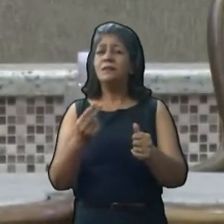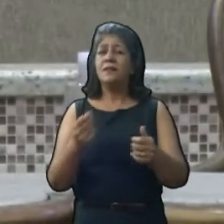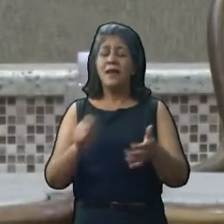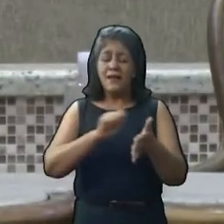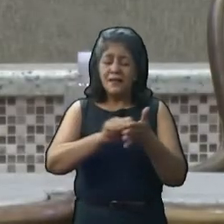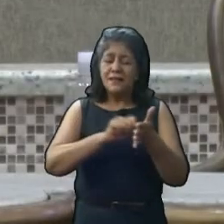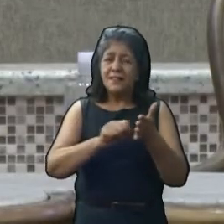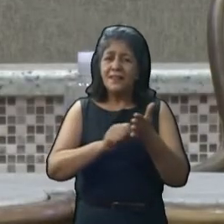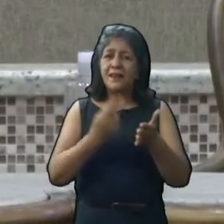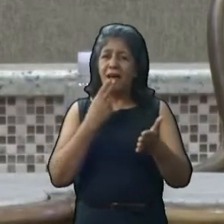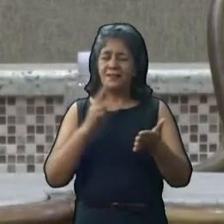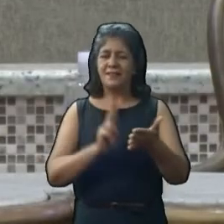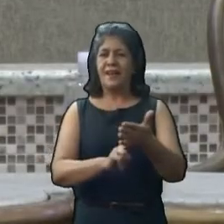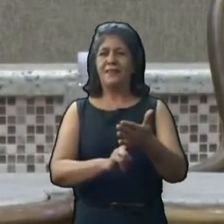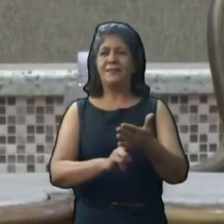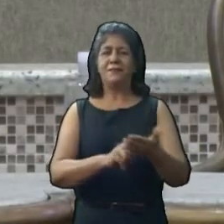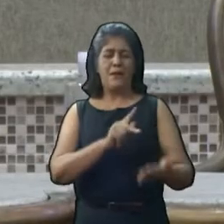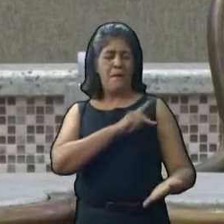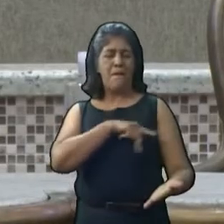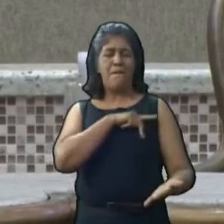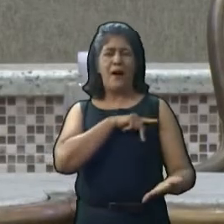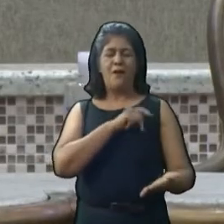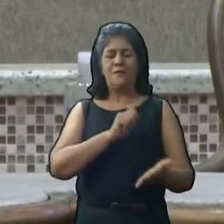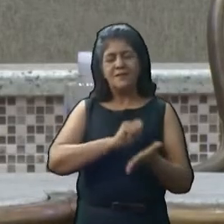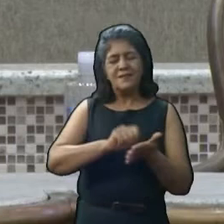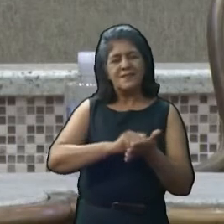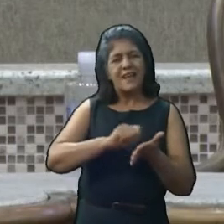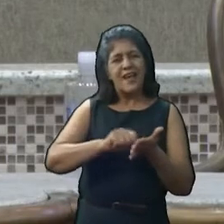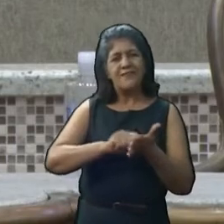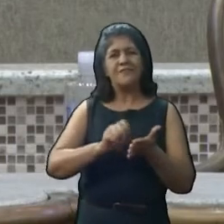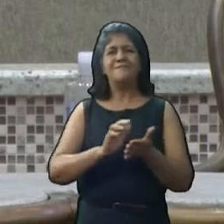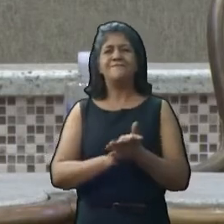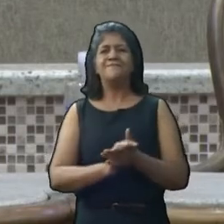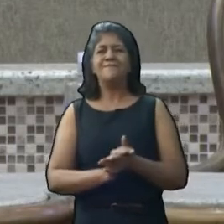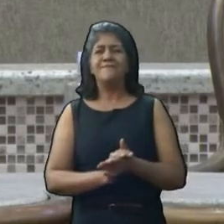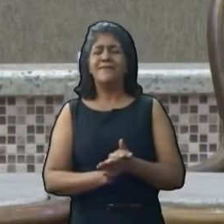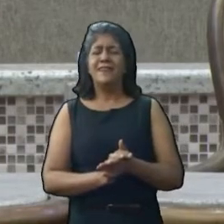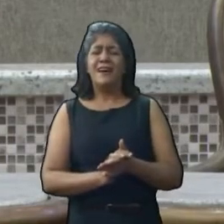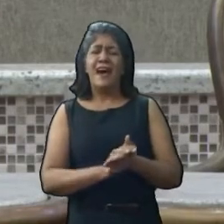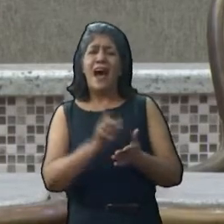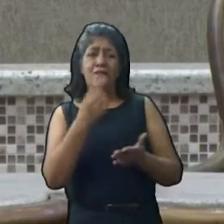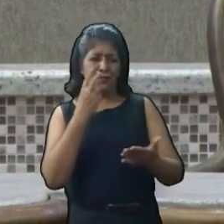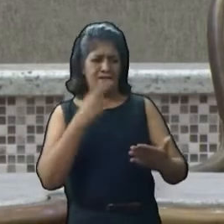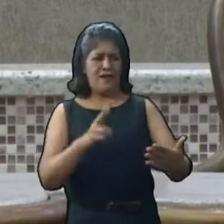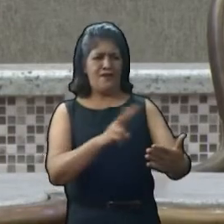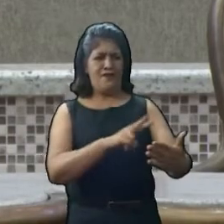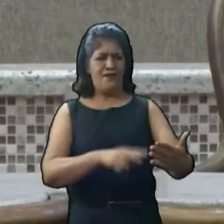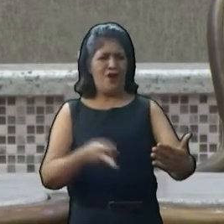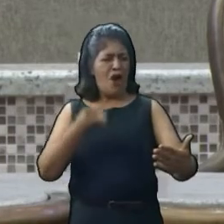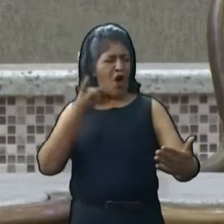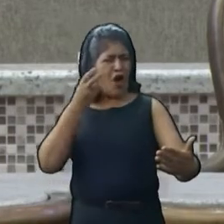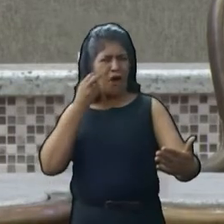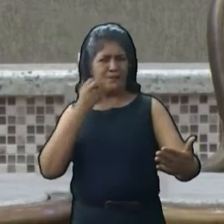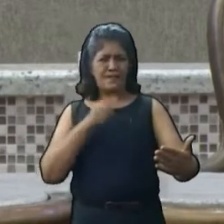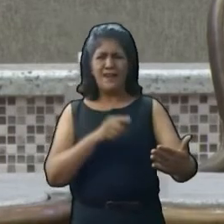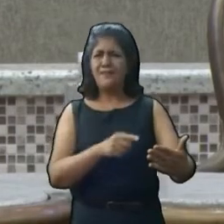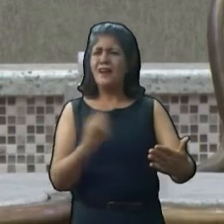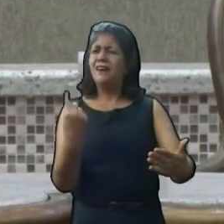escreve a efésios alguns capítulos aqui cada capítulo com trema